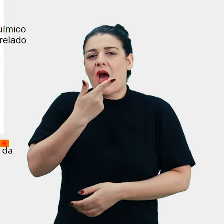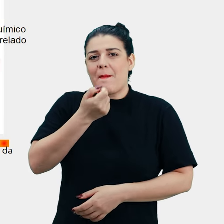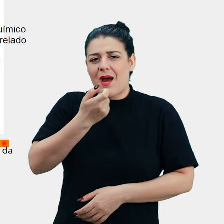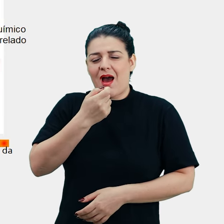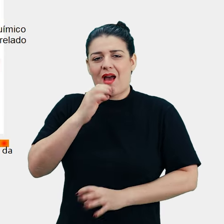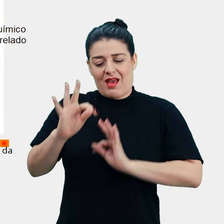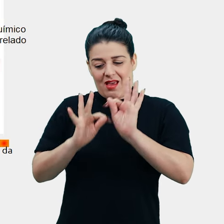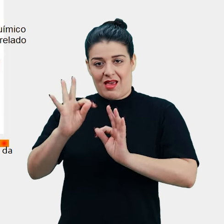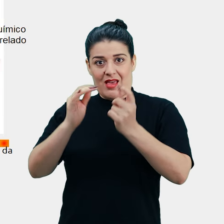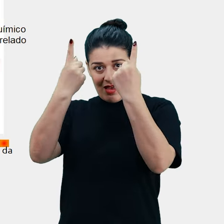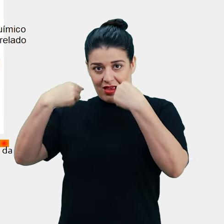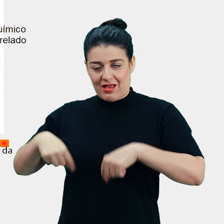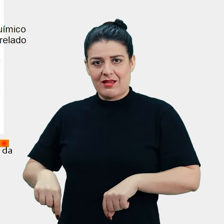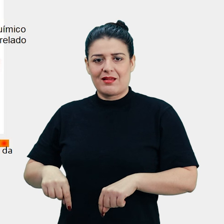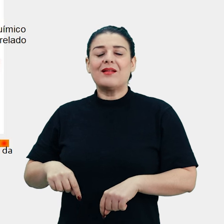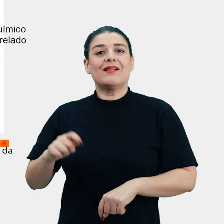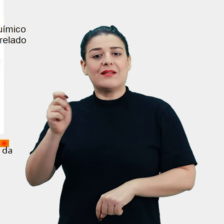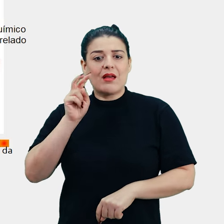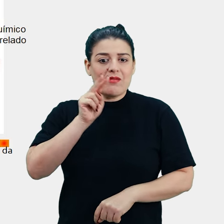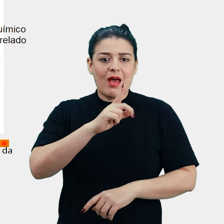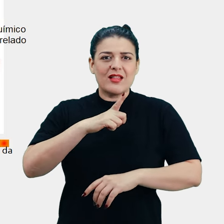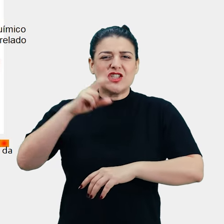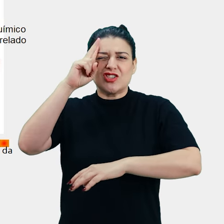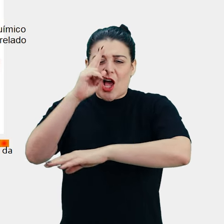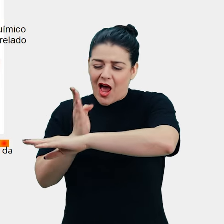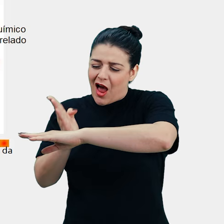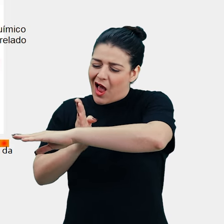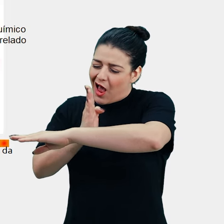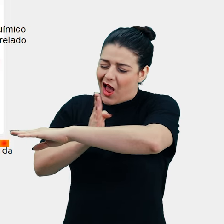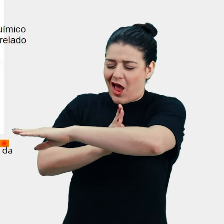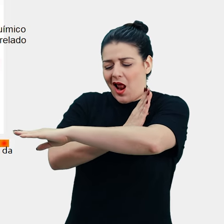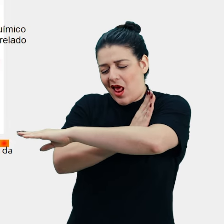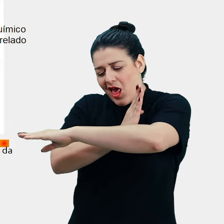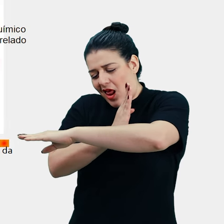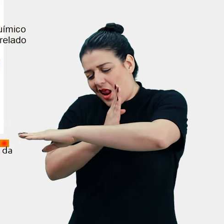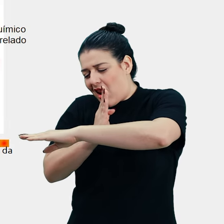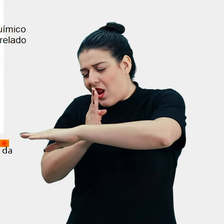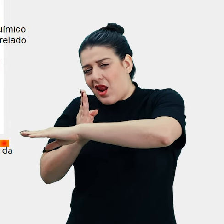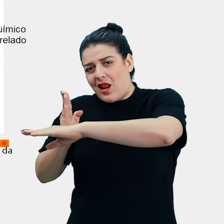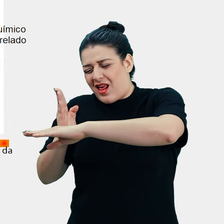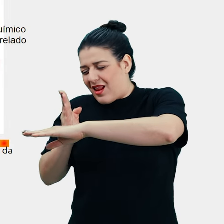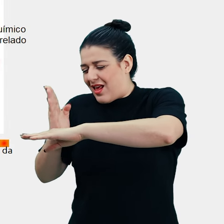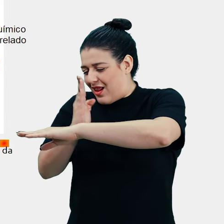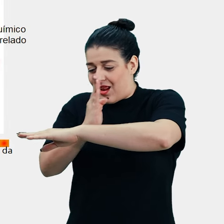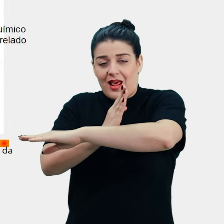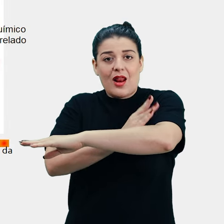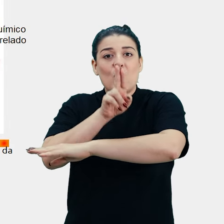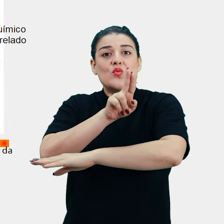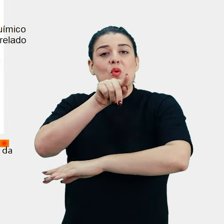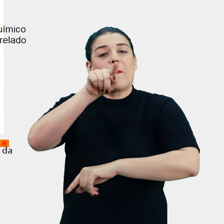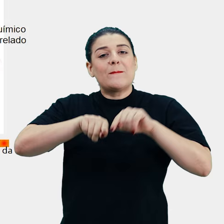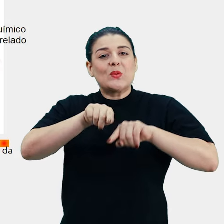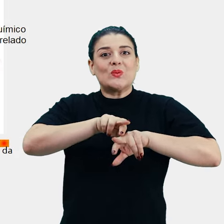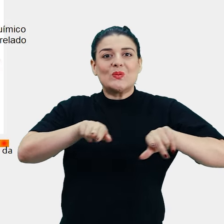a gente vê nitidamente relatos na história de muitos, muitos anos atrás sobre o uso dos